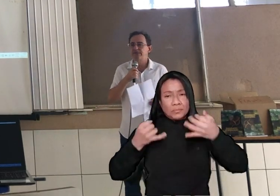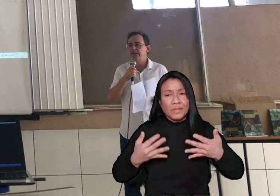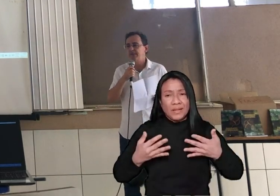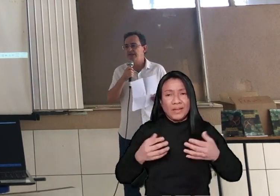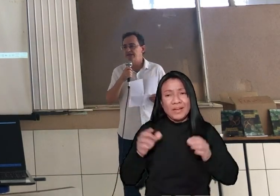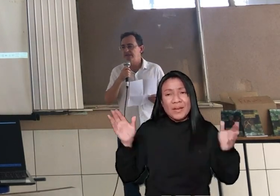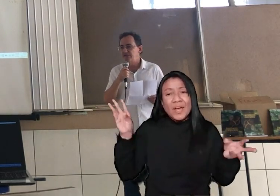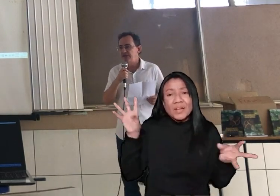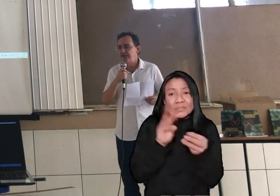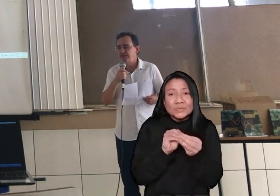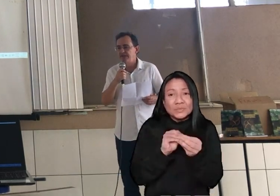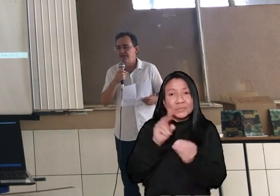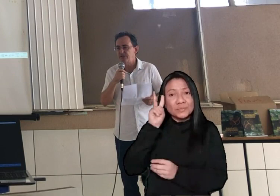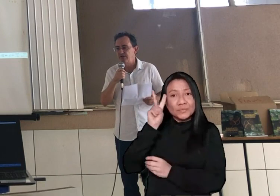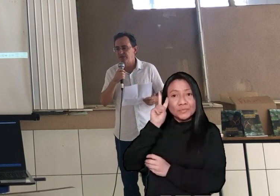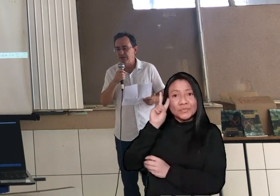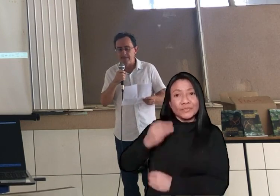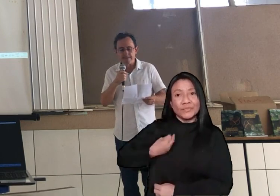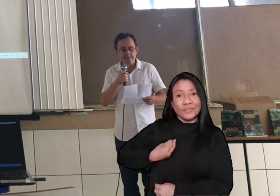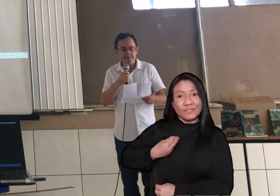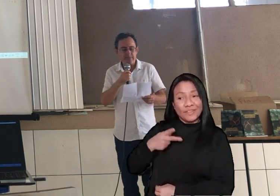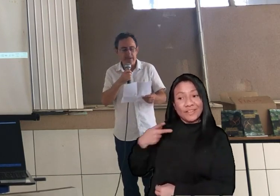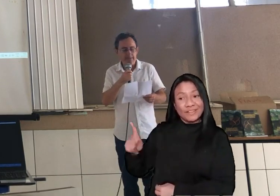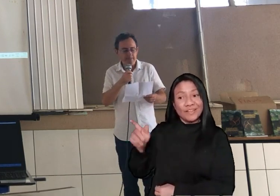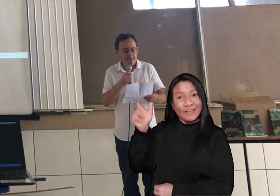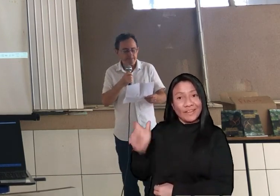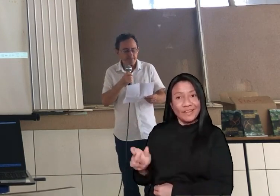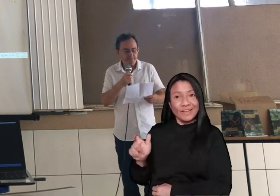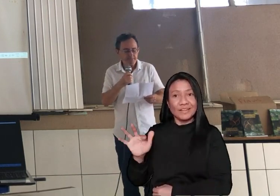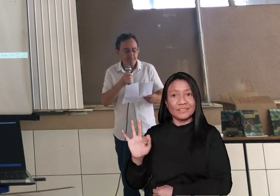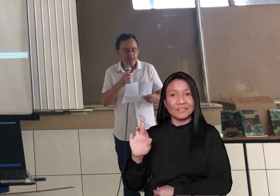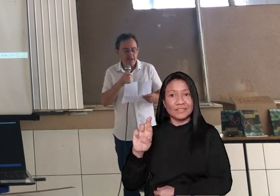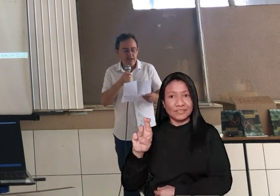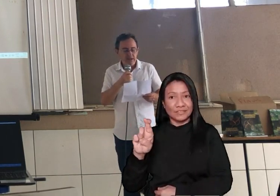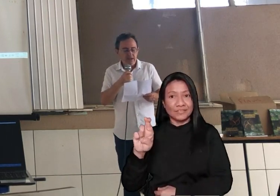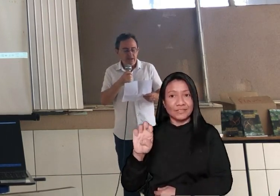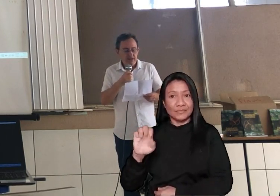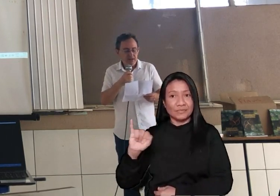tão importante para a nossa história de Francisco Beltrão. Tá?